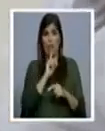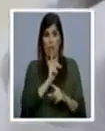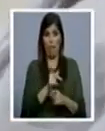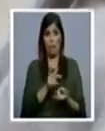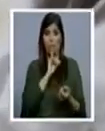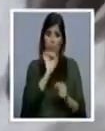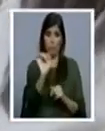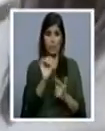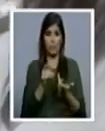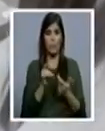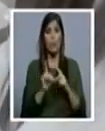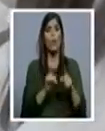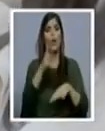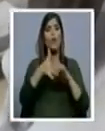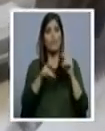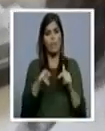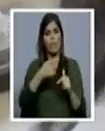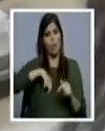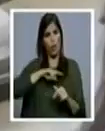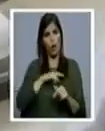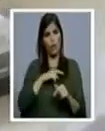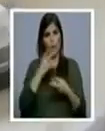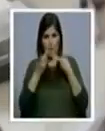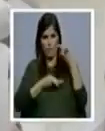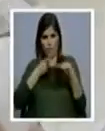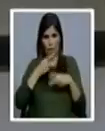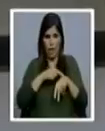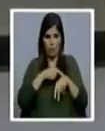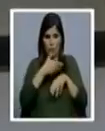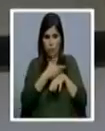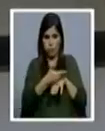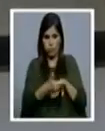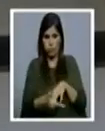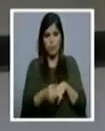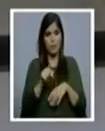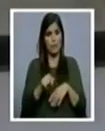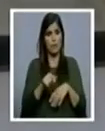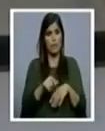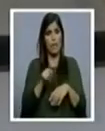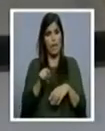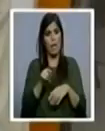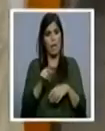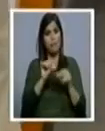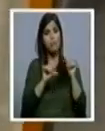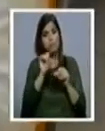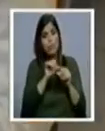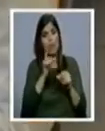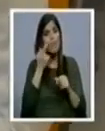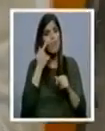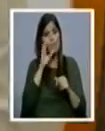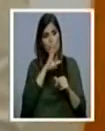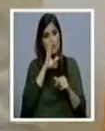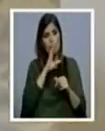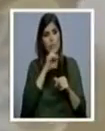E aquilo que acontece é que nós vamos medindo ao longo do tempo de ciprofloxacina presente em solução e verificar